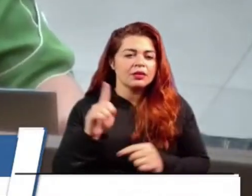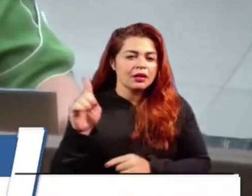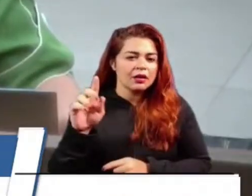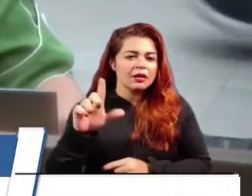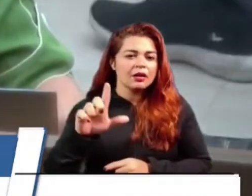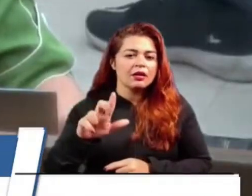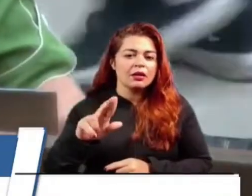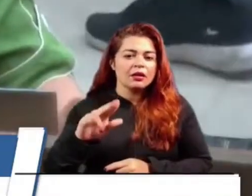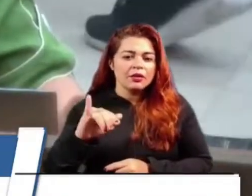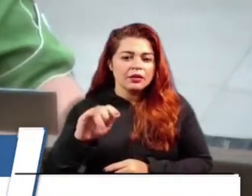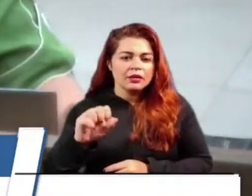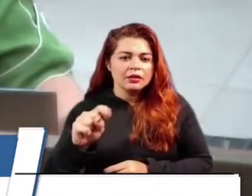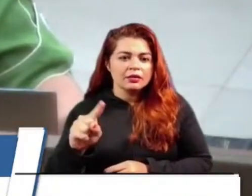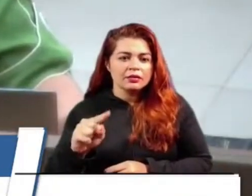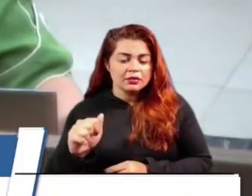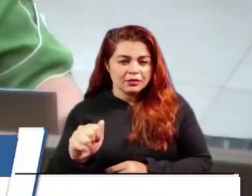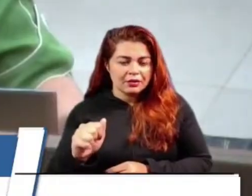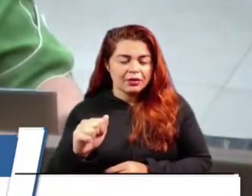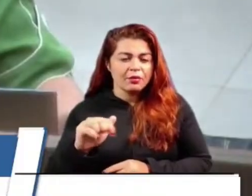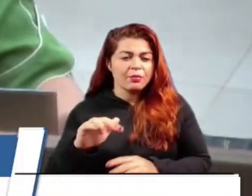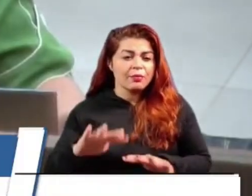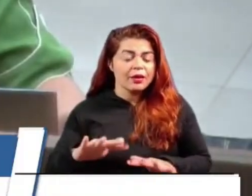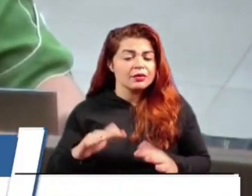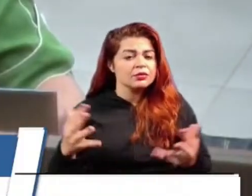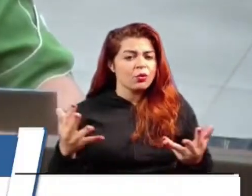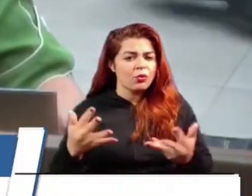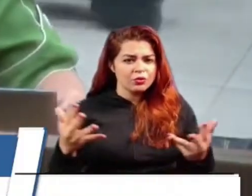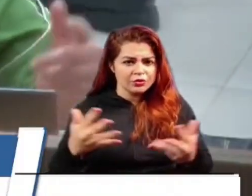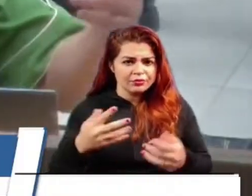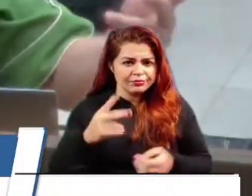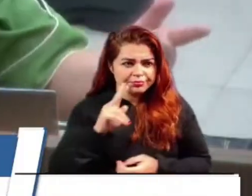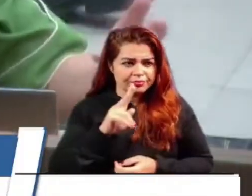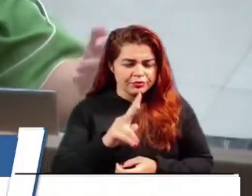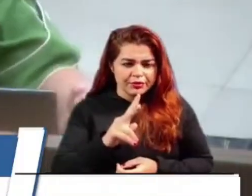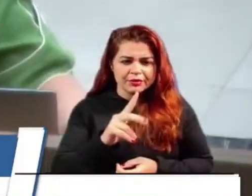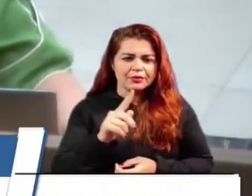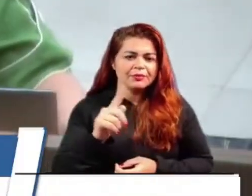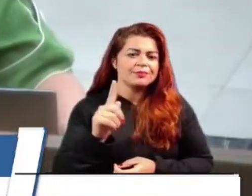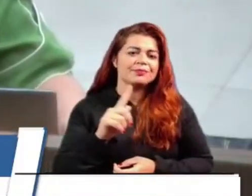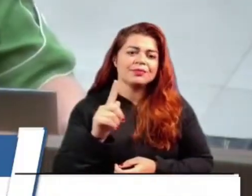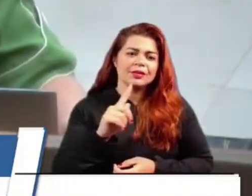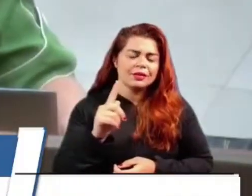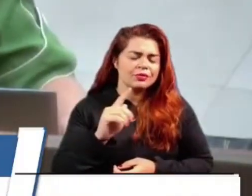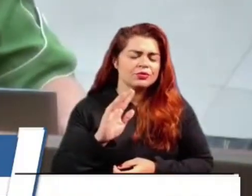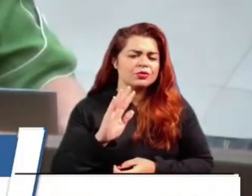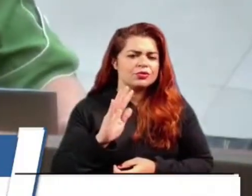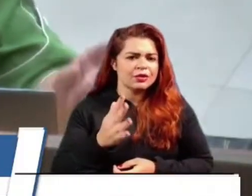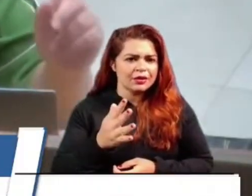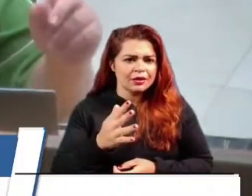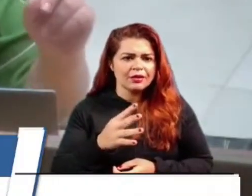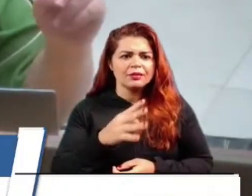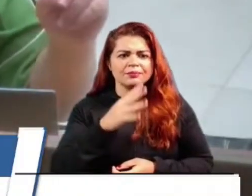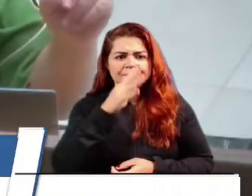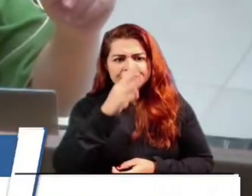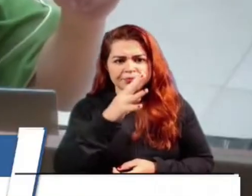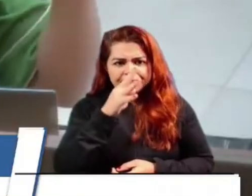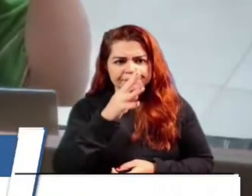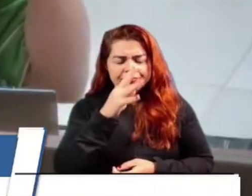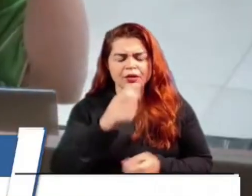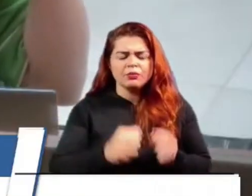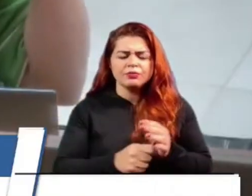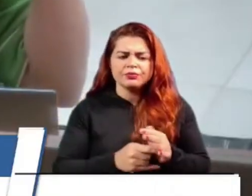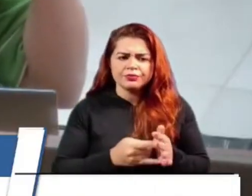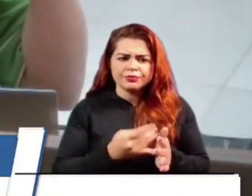que a gente tem visto a agressão a servidores, né? O desacato, por muitas vezes.